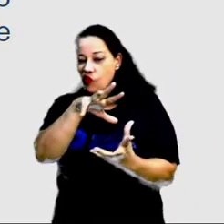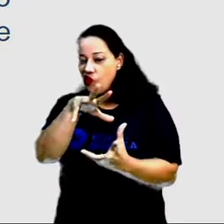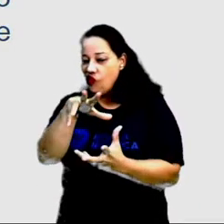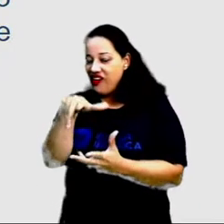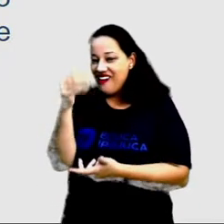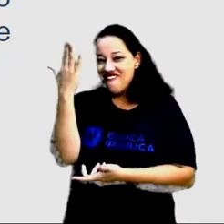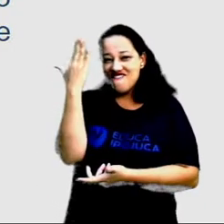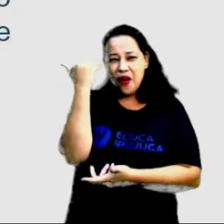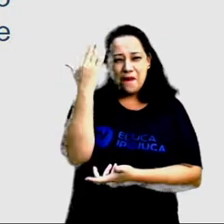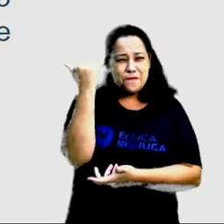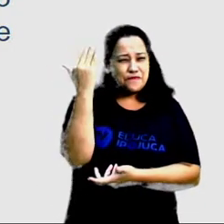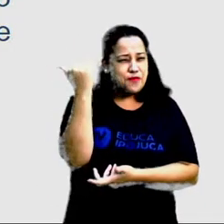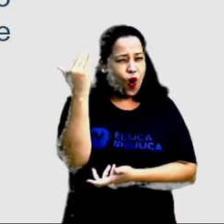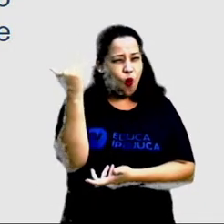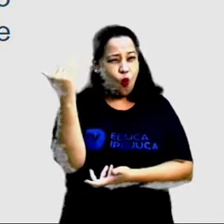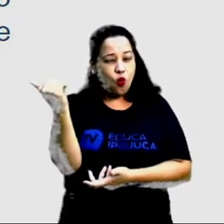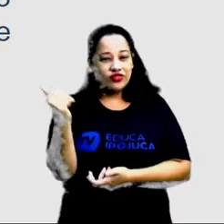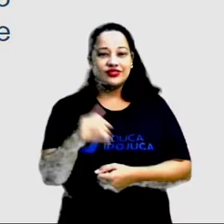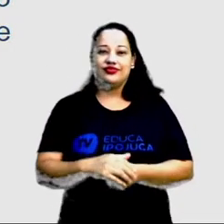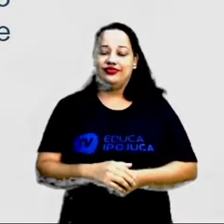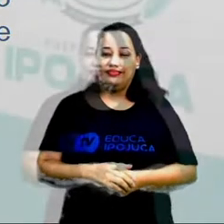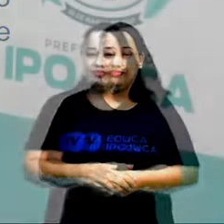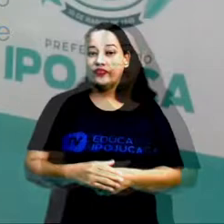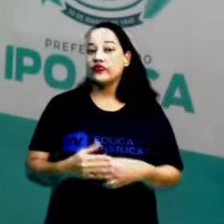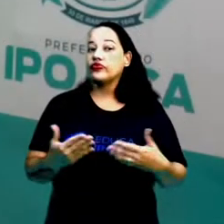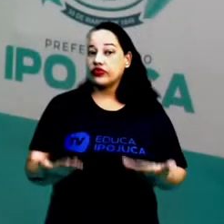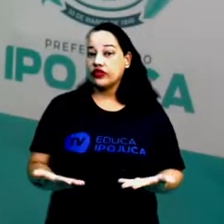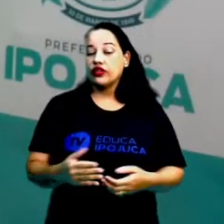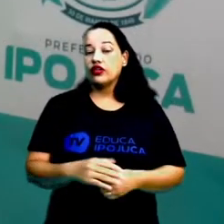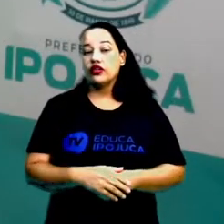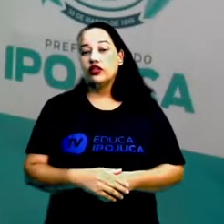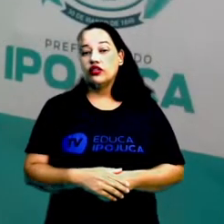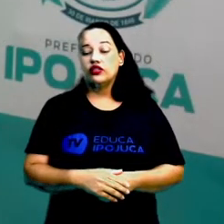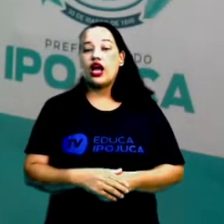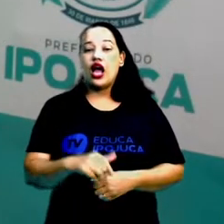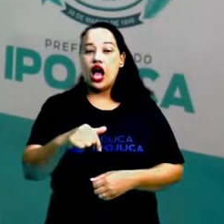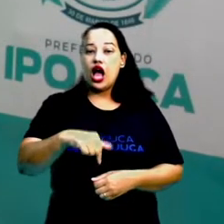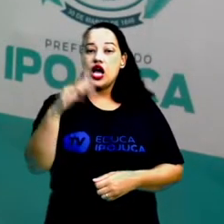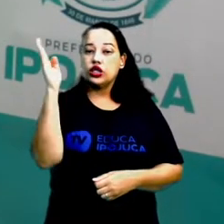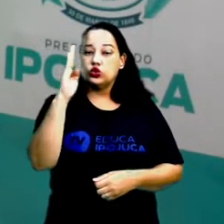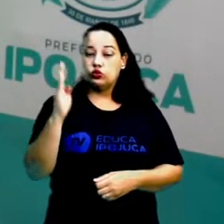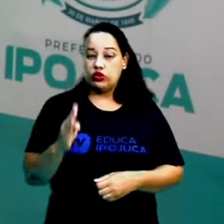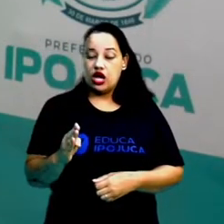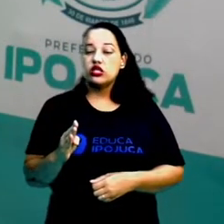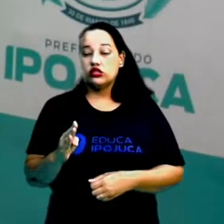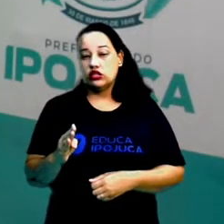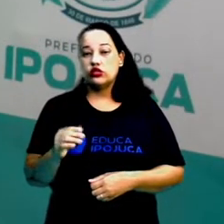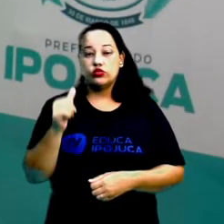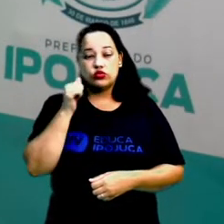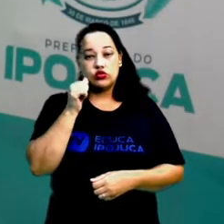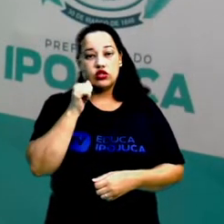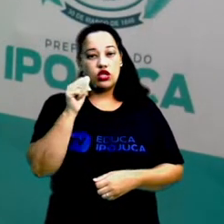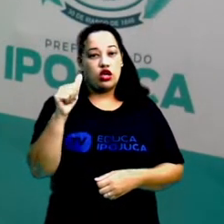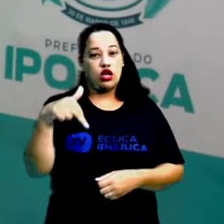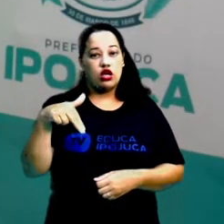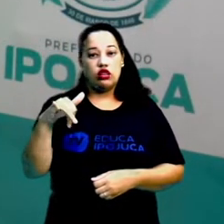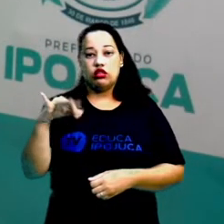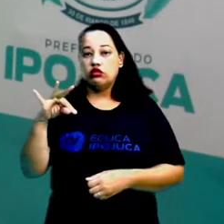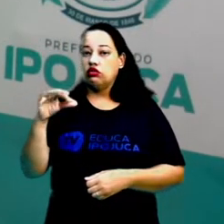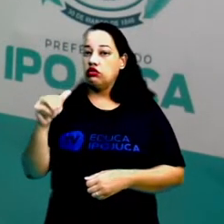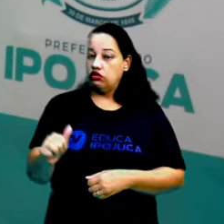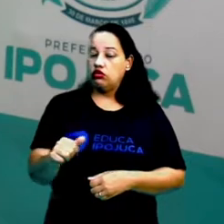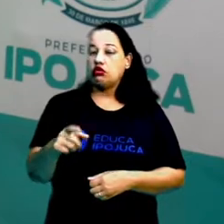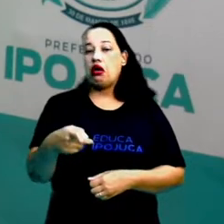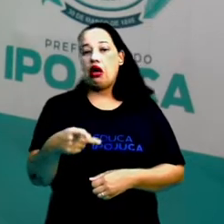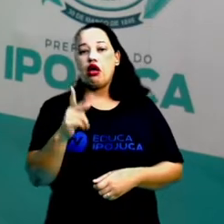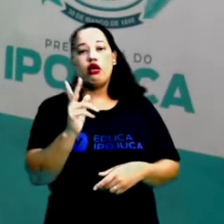são comuns. Nós poderíamos dizer que aqui no Brasil, Anitta é uma cantora pop, nós podemos dizer que Beyoncé é uma